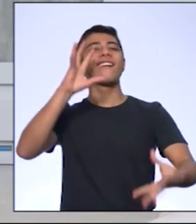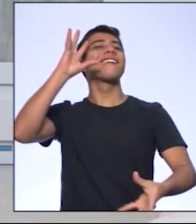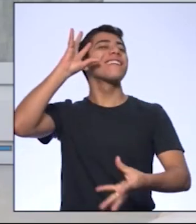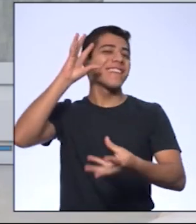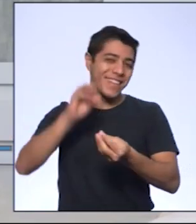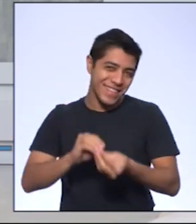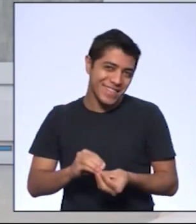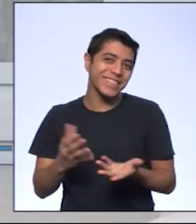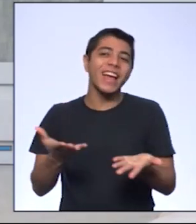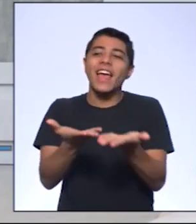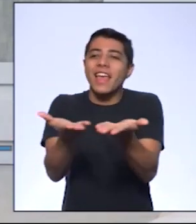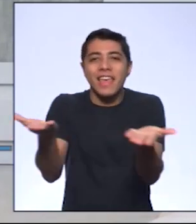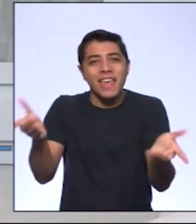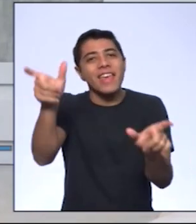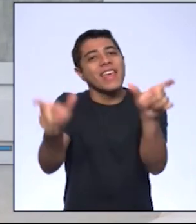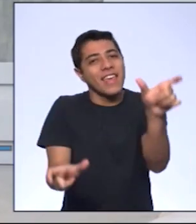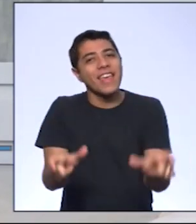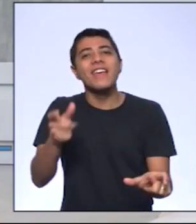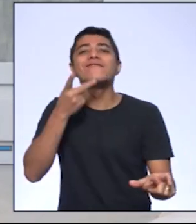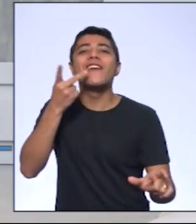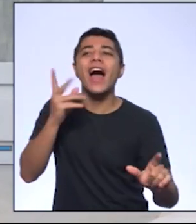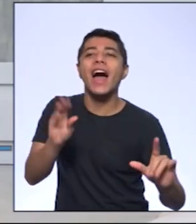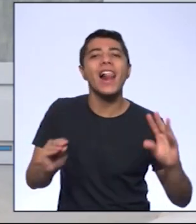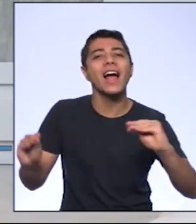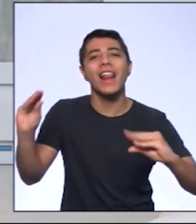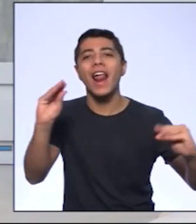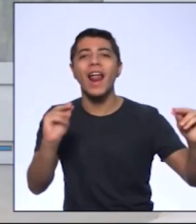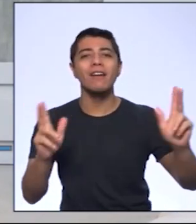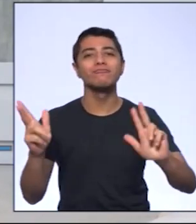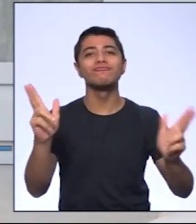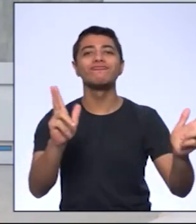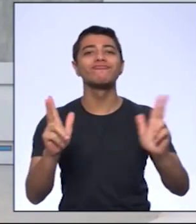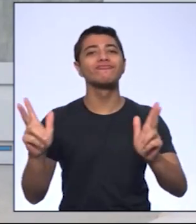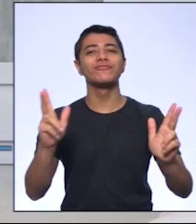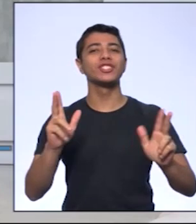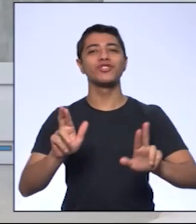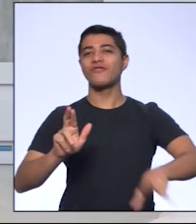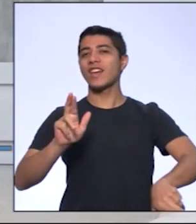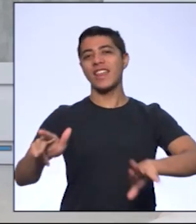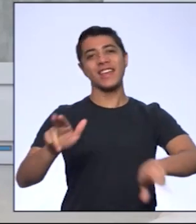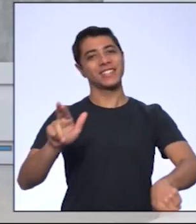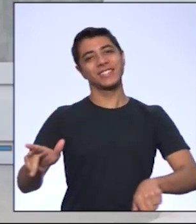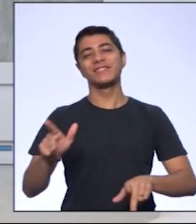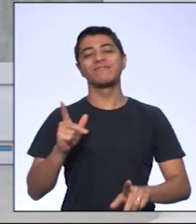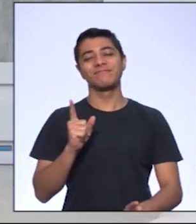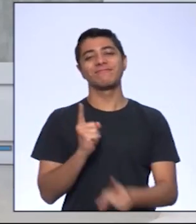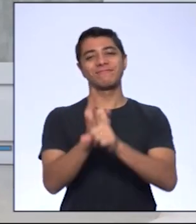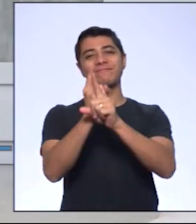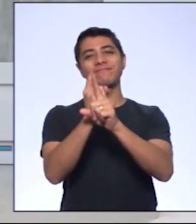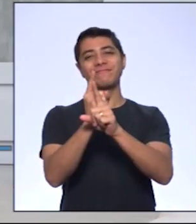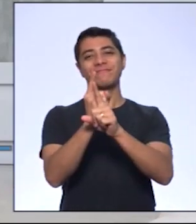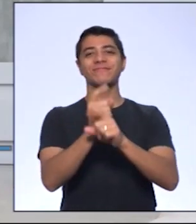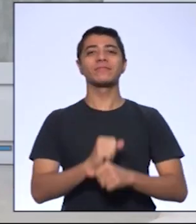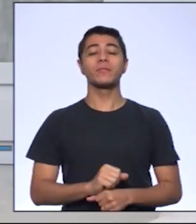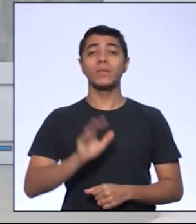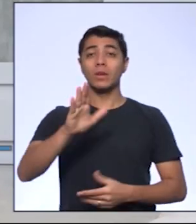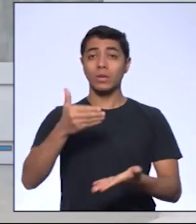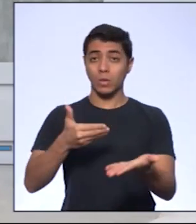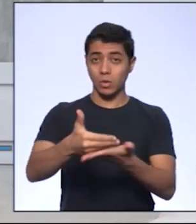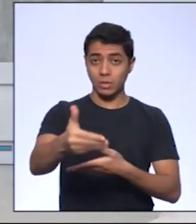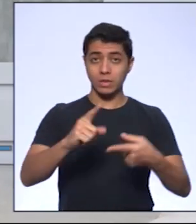esses falantes se comunicam de formas diferentes. Vamos lá? Então vamos pensar junto. Minha gente, vamos começar pela